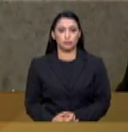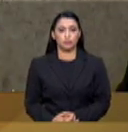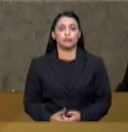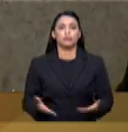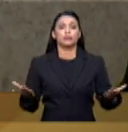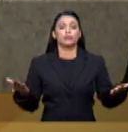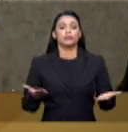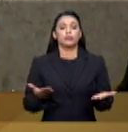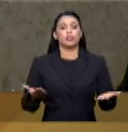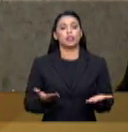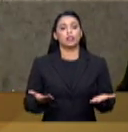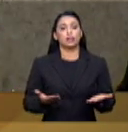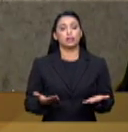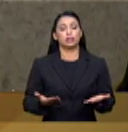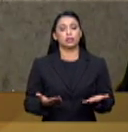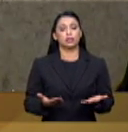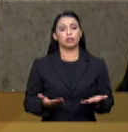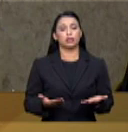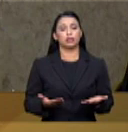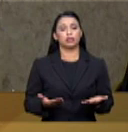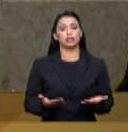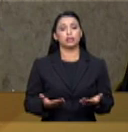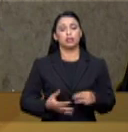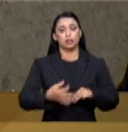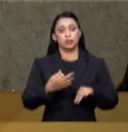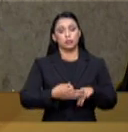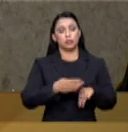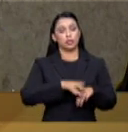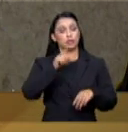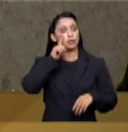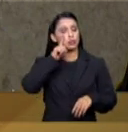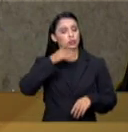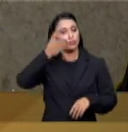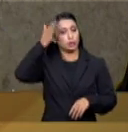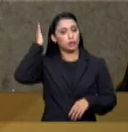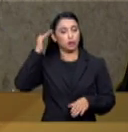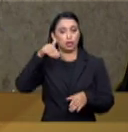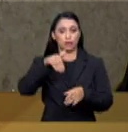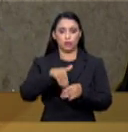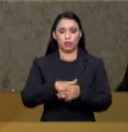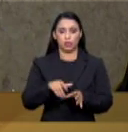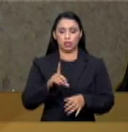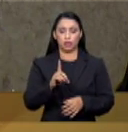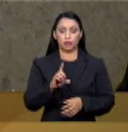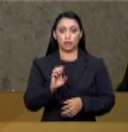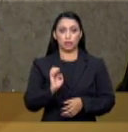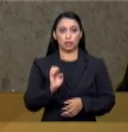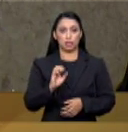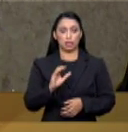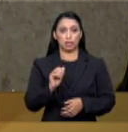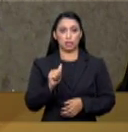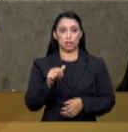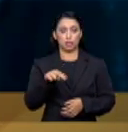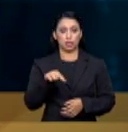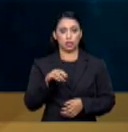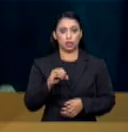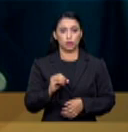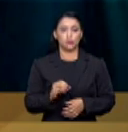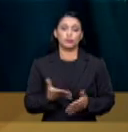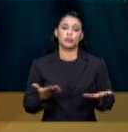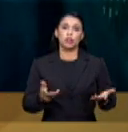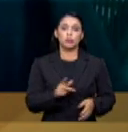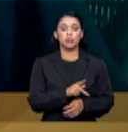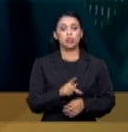Concedo agora a palavra à Sua Excelência, nosso decano, ministro Marco Aurélio, para o voto. Presidente, pela